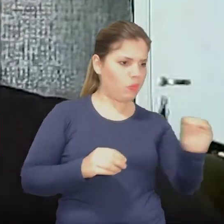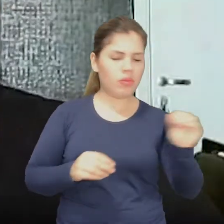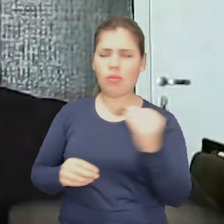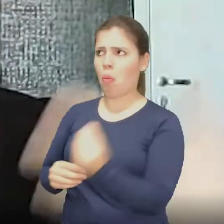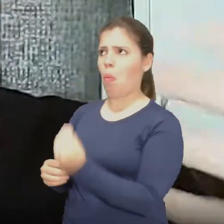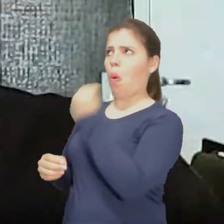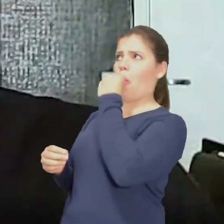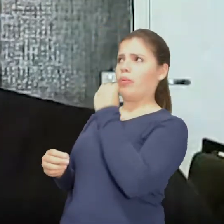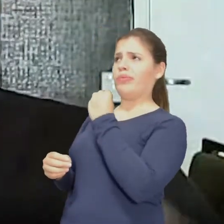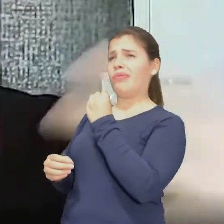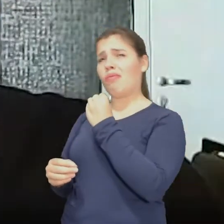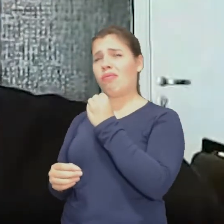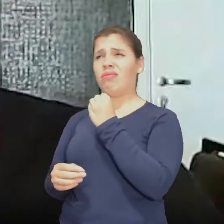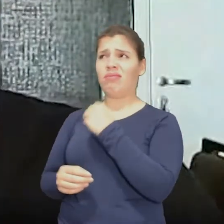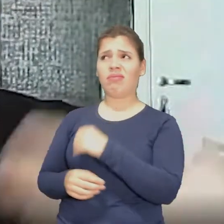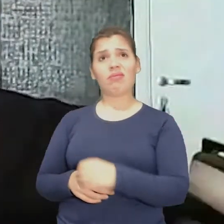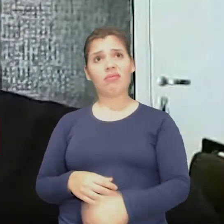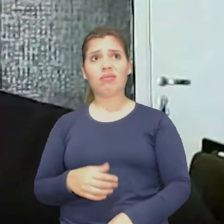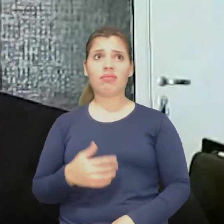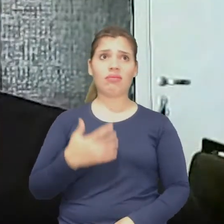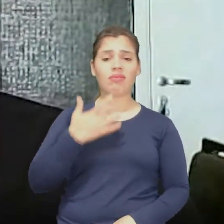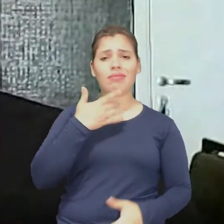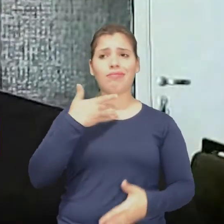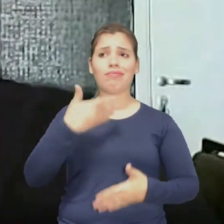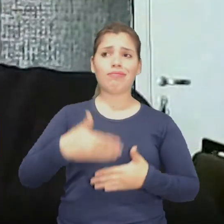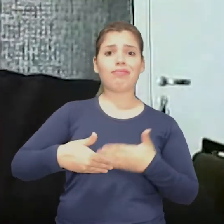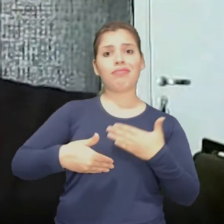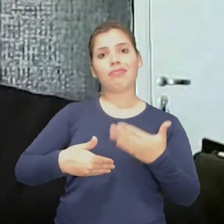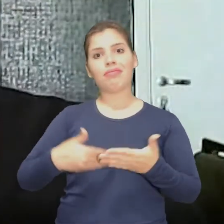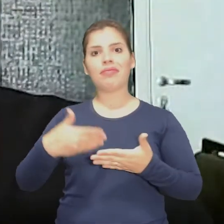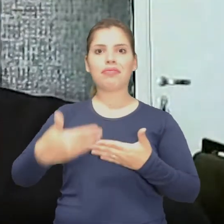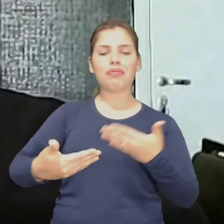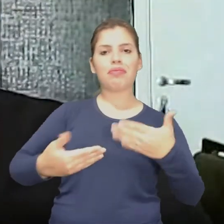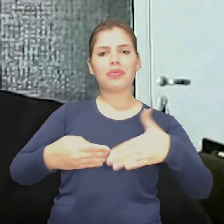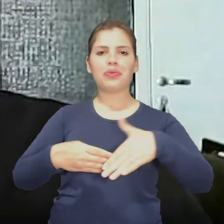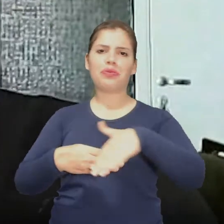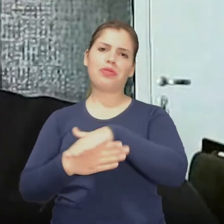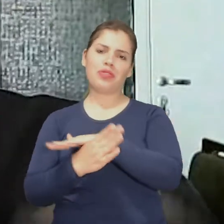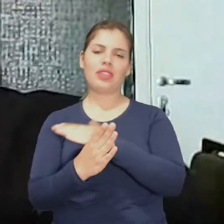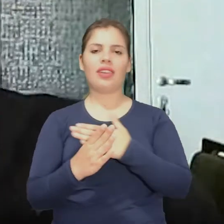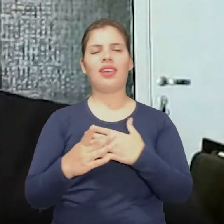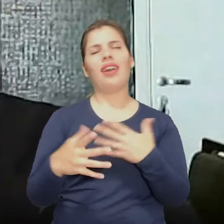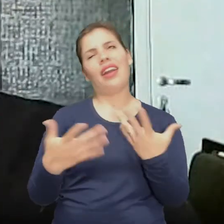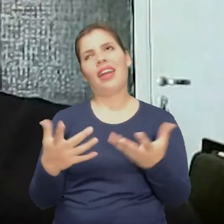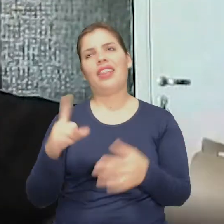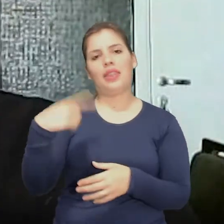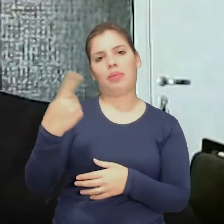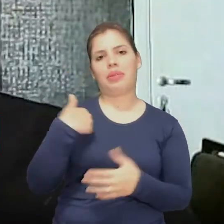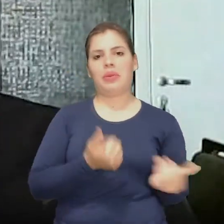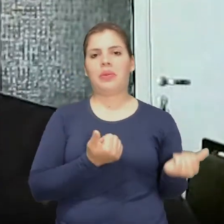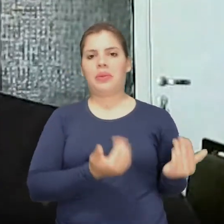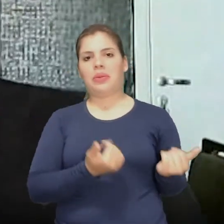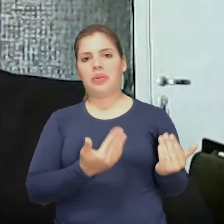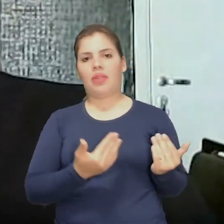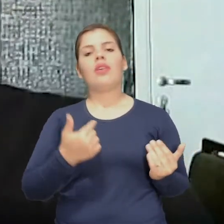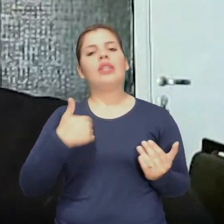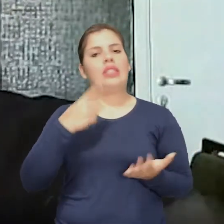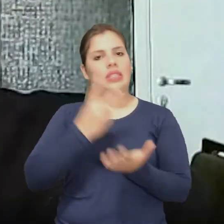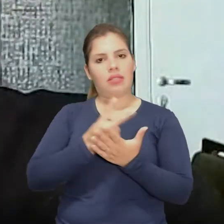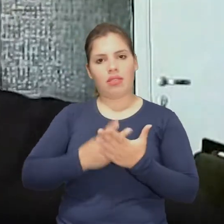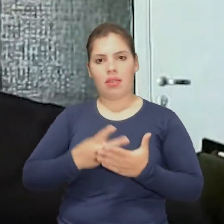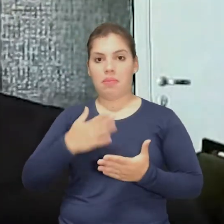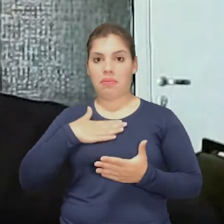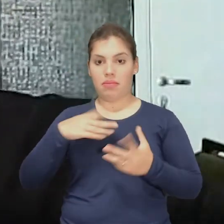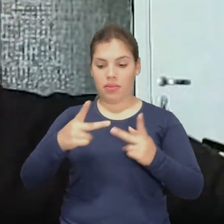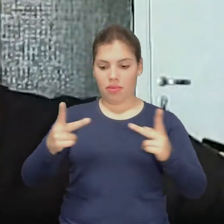parecia mais gostoso. E foi tendo essa cultura, quer dizer, é uma coisa assim, eu não, né, obviamente, quando adolescente, meu